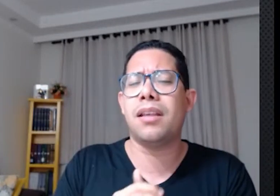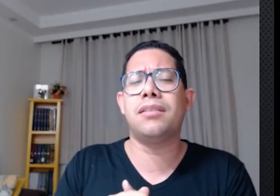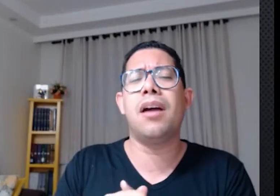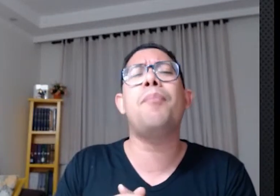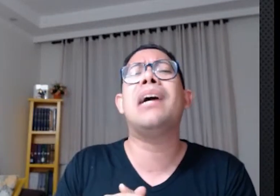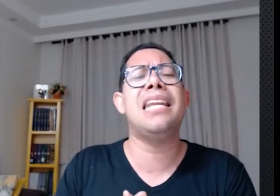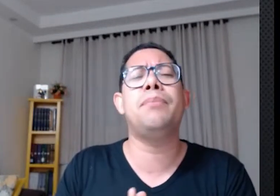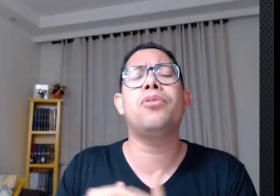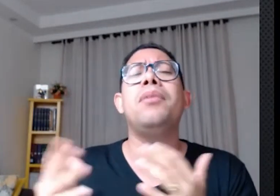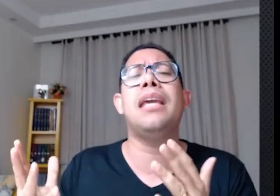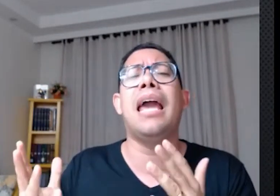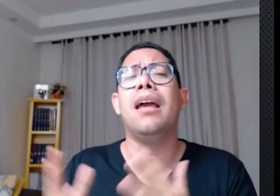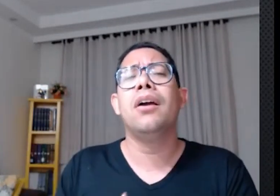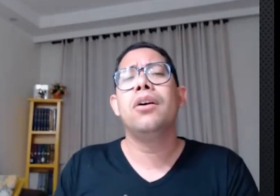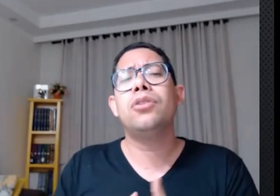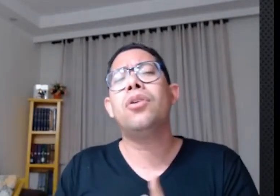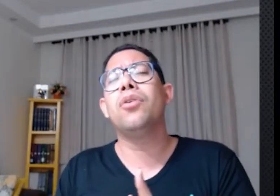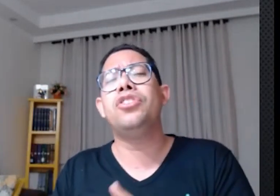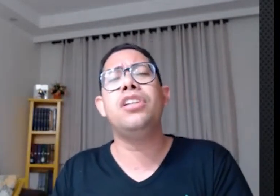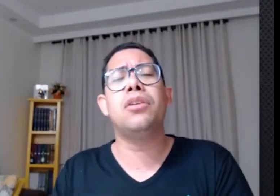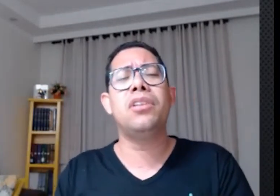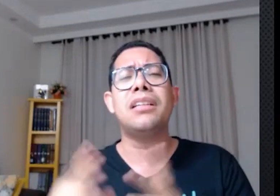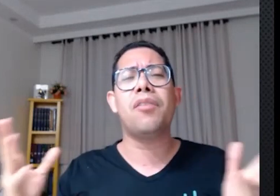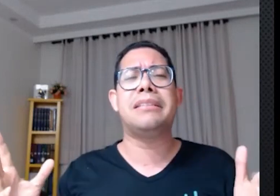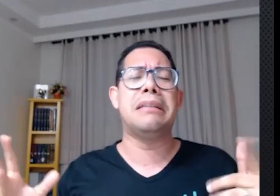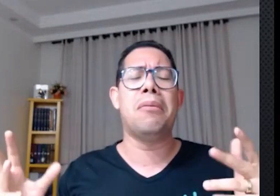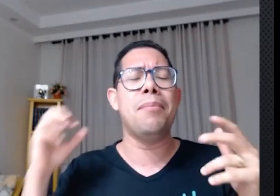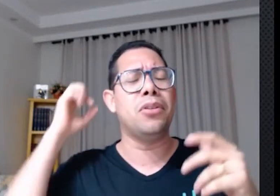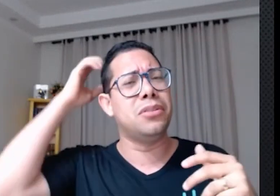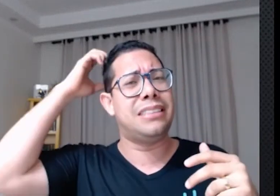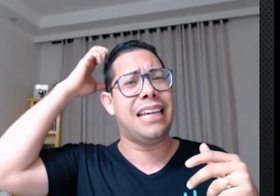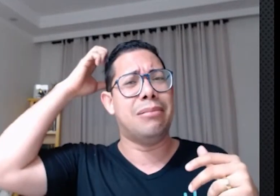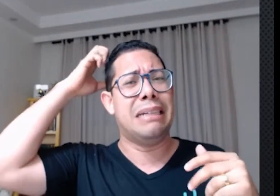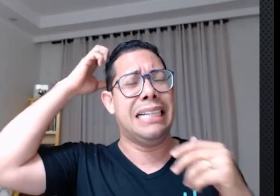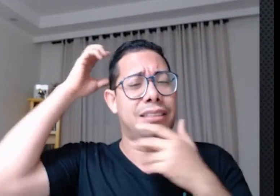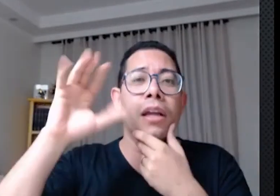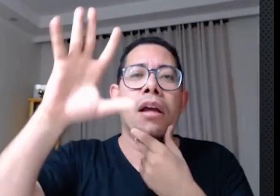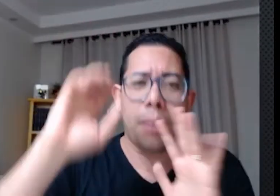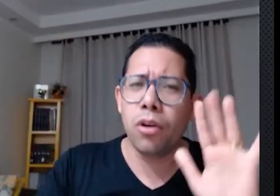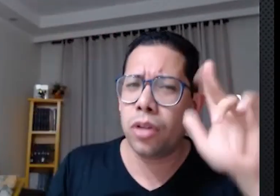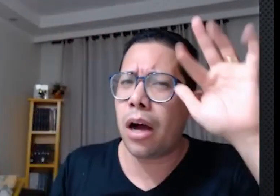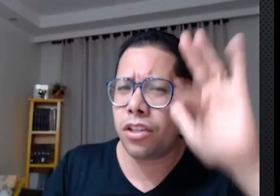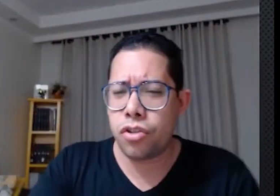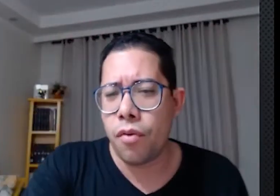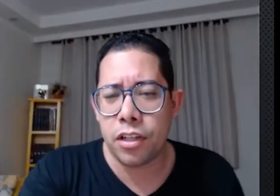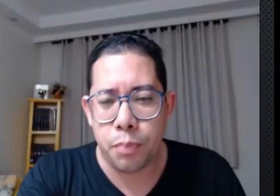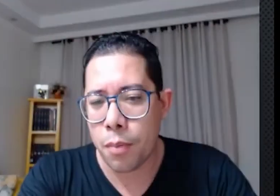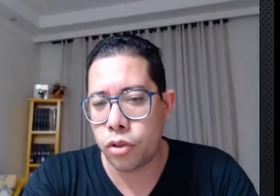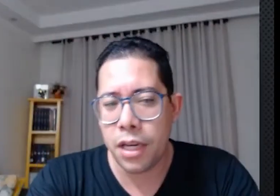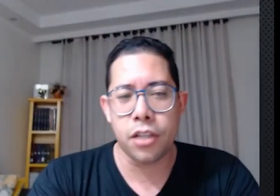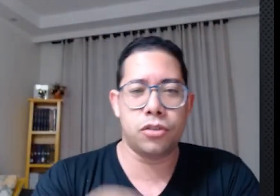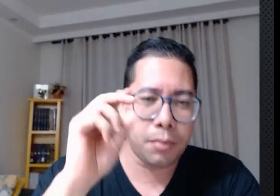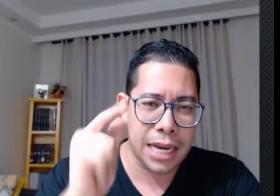que é essas questões, Apocalipse, como que é soteriologia, doutrina da salvação. Ai, meu Deus do céu. Para outra aula a gente conversa um